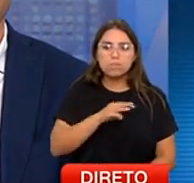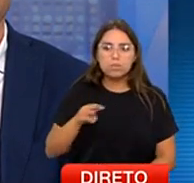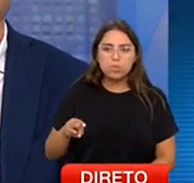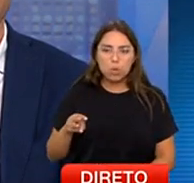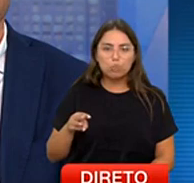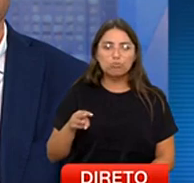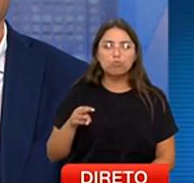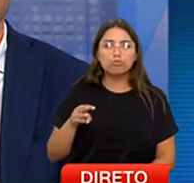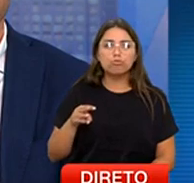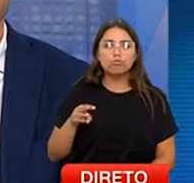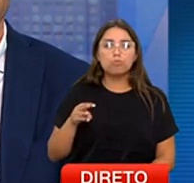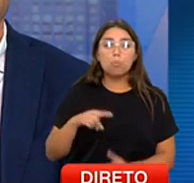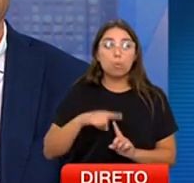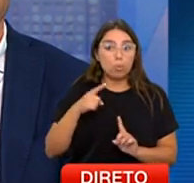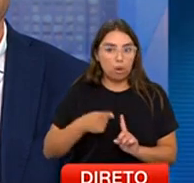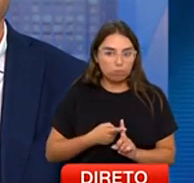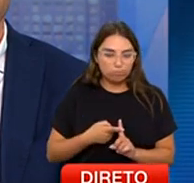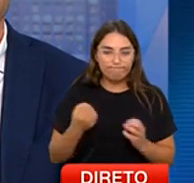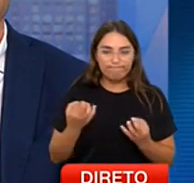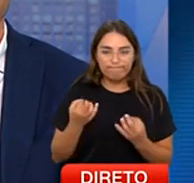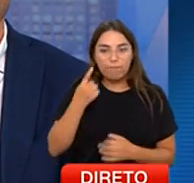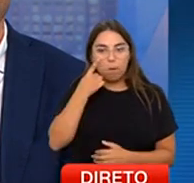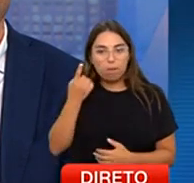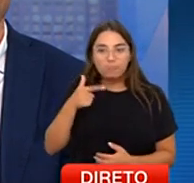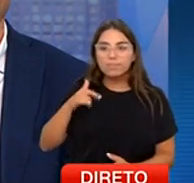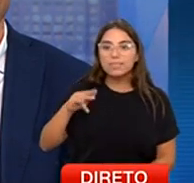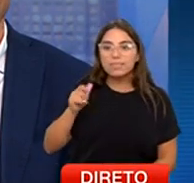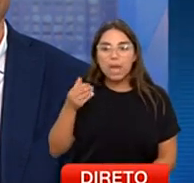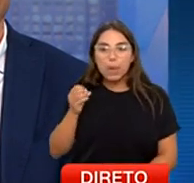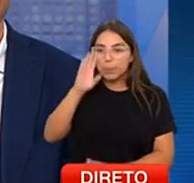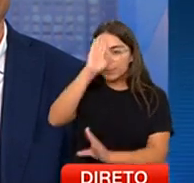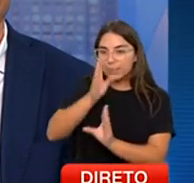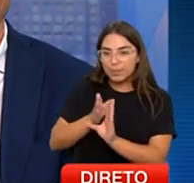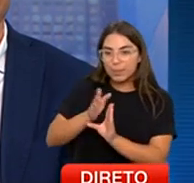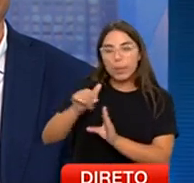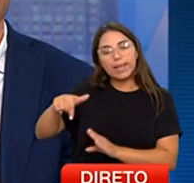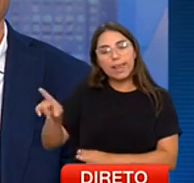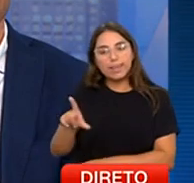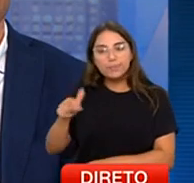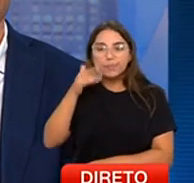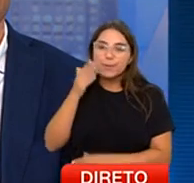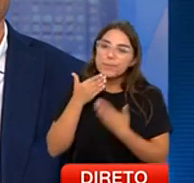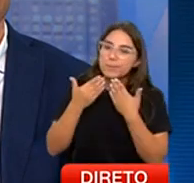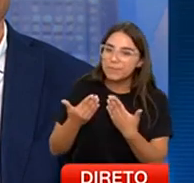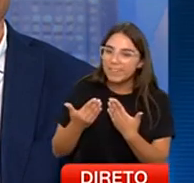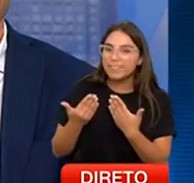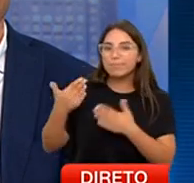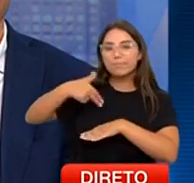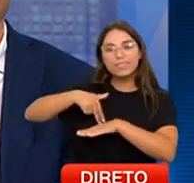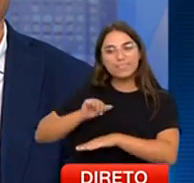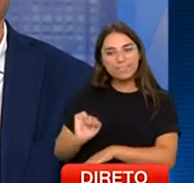1 milhões por ano e e olhamos para isso precisamente com o Tiago Pereira psicólogo que está connosco no estúdios de Lisboa Boa tarde e obrigada por estar